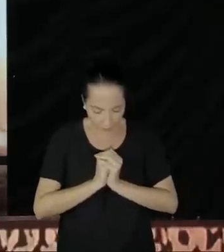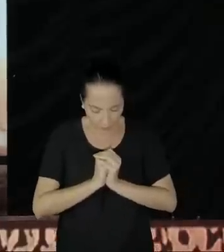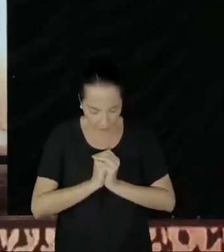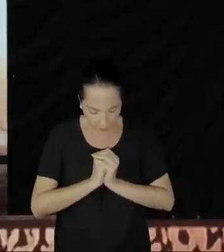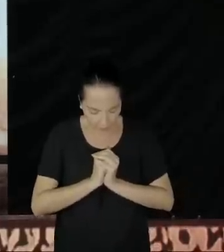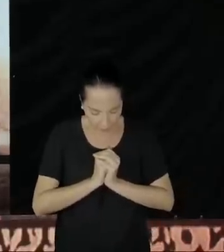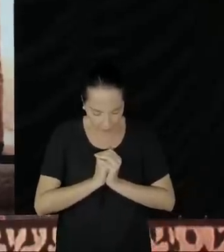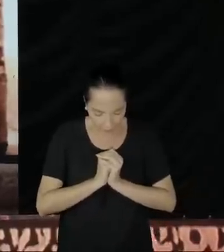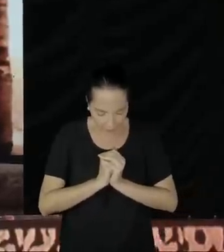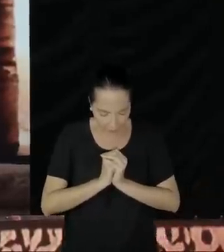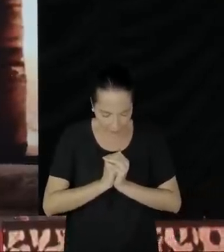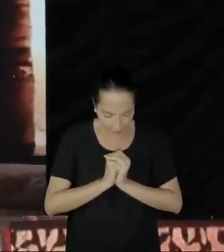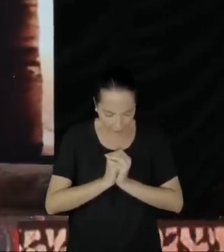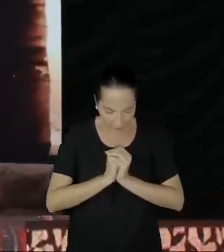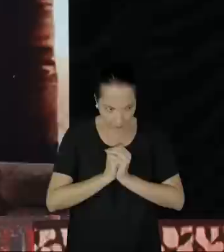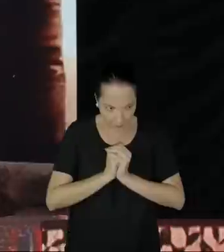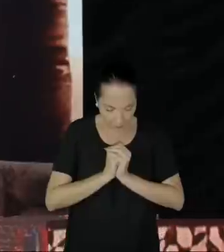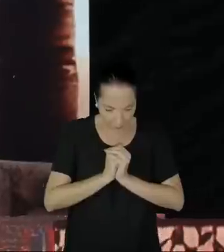aba,